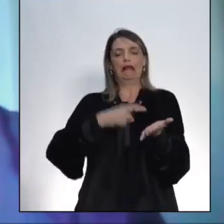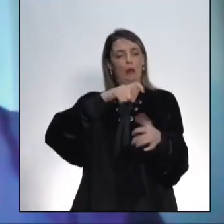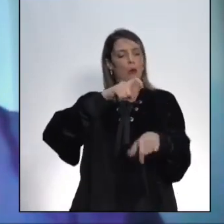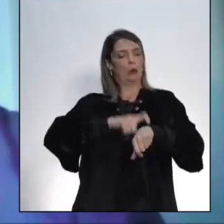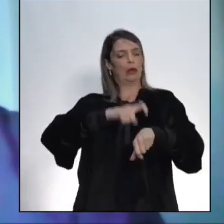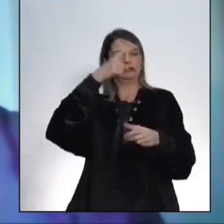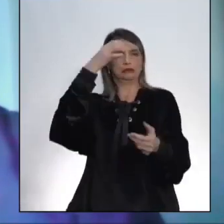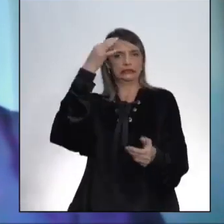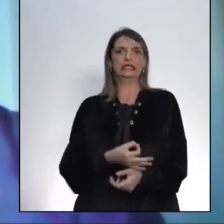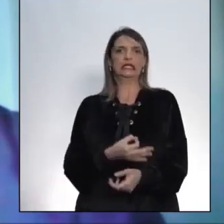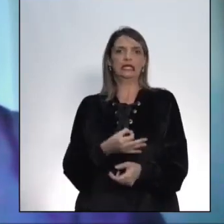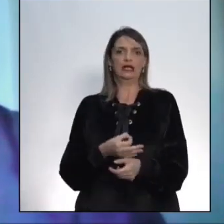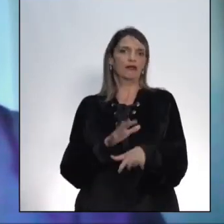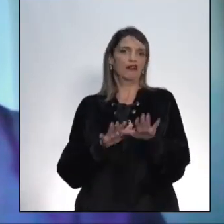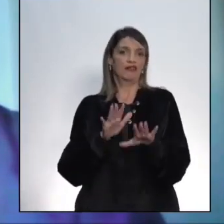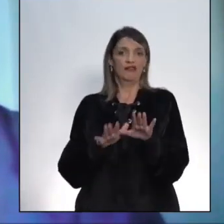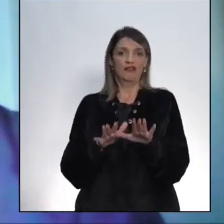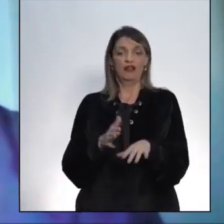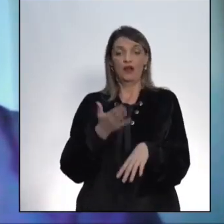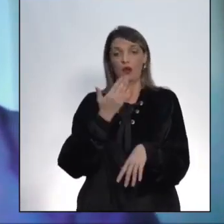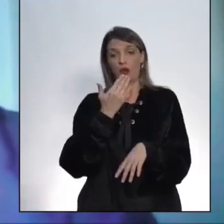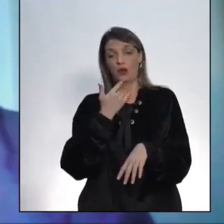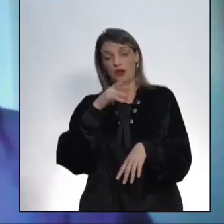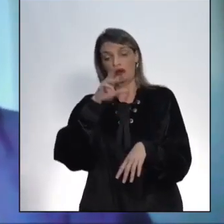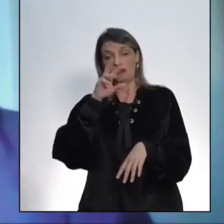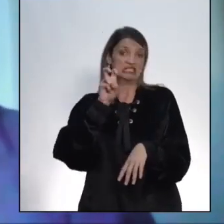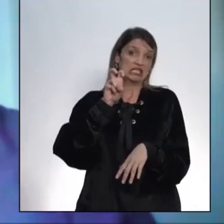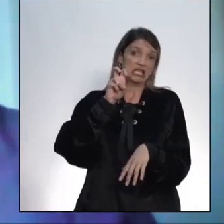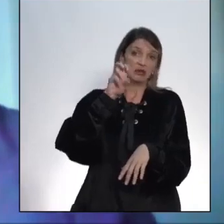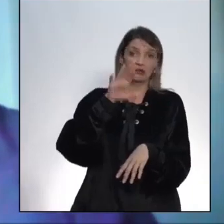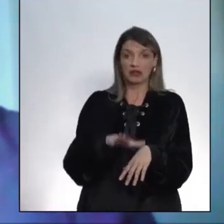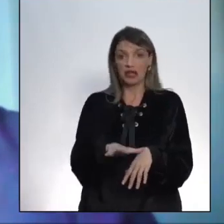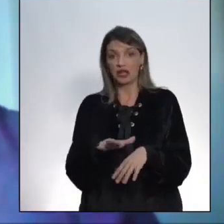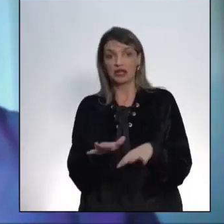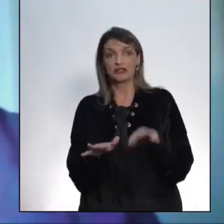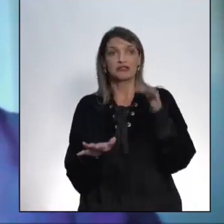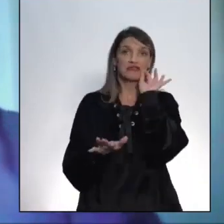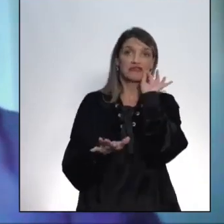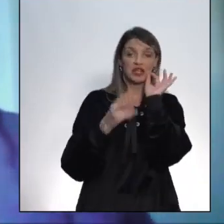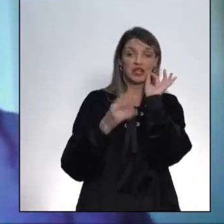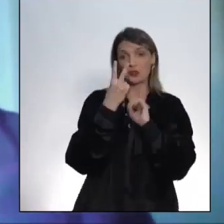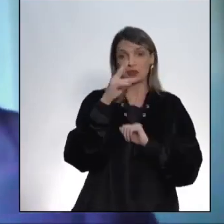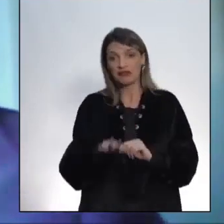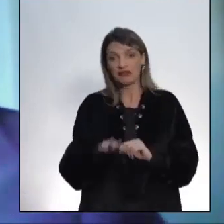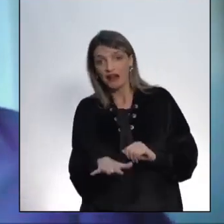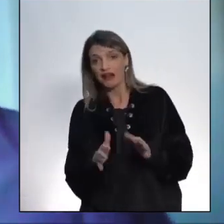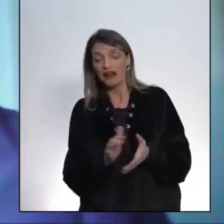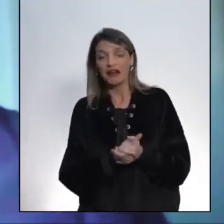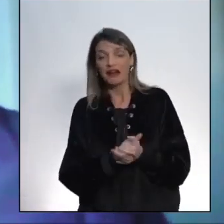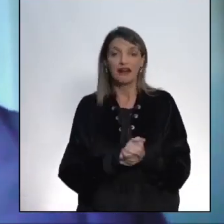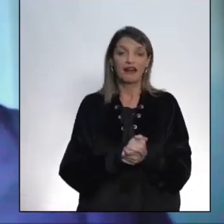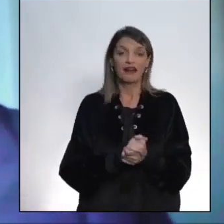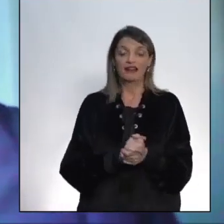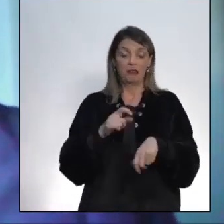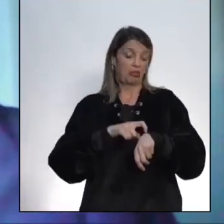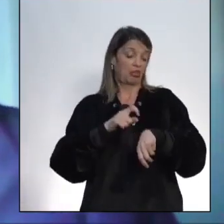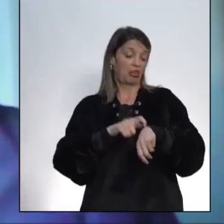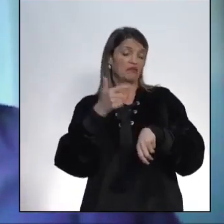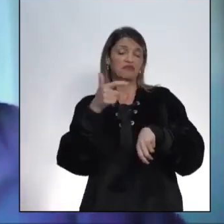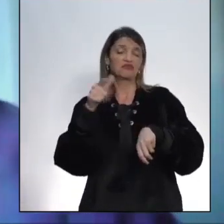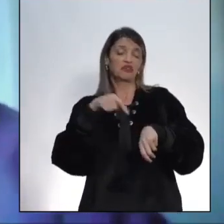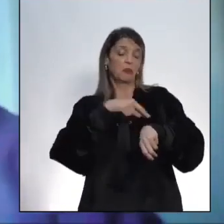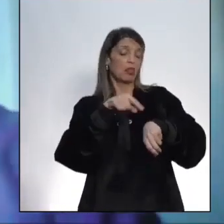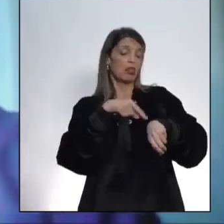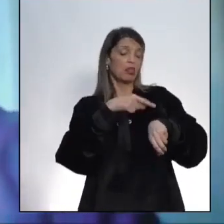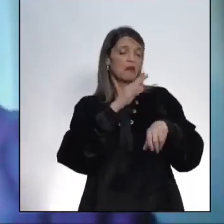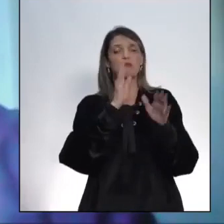repente, eu estava almoçando às 5 da tarde, eu estava tomando café às 2, eu levantava e não estava muito preocupado, mas, ao mesmo tempo que eu